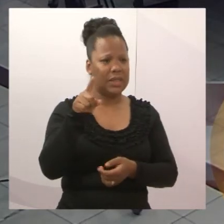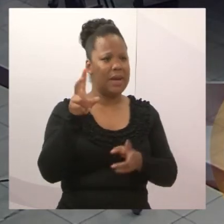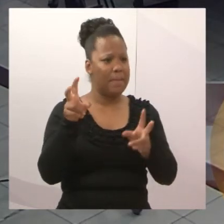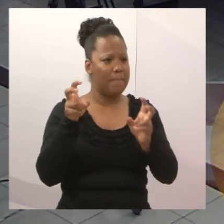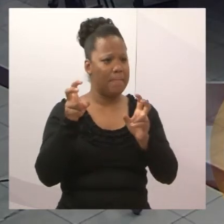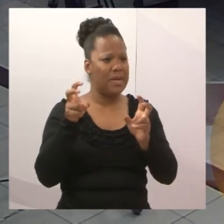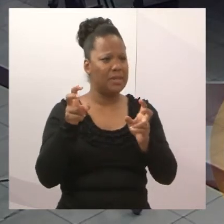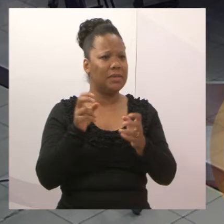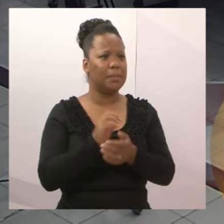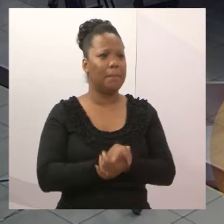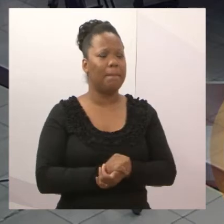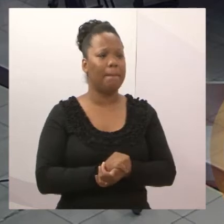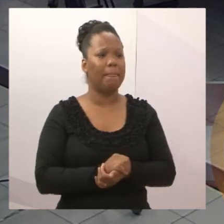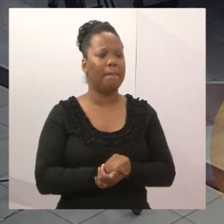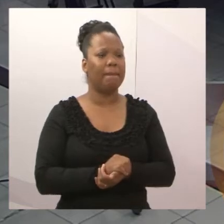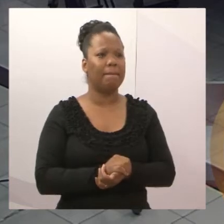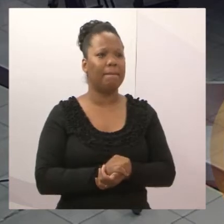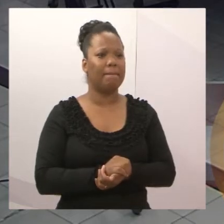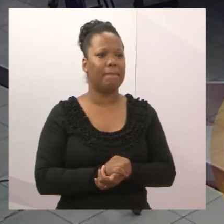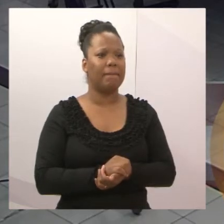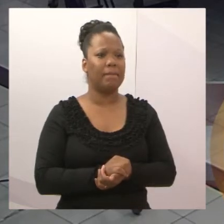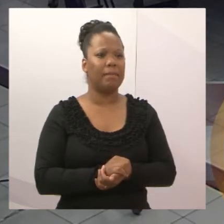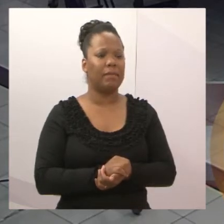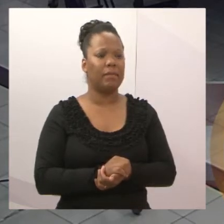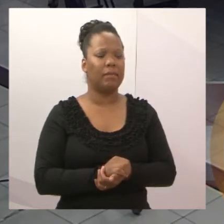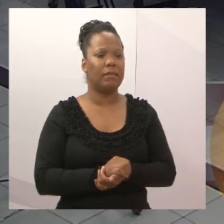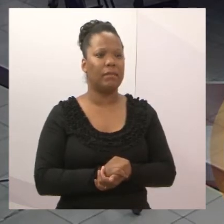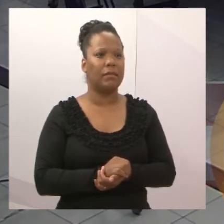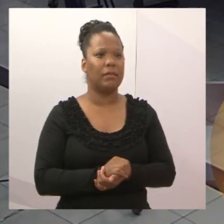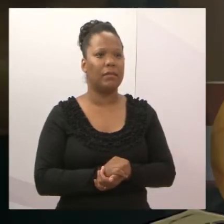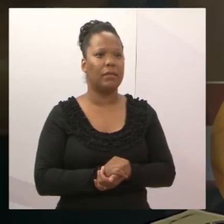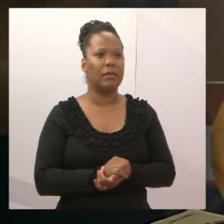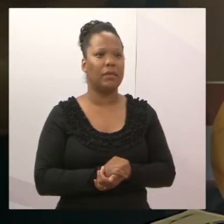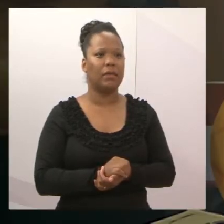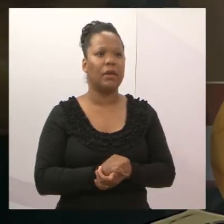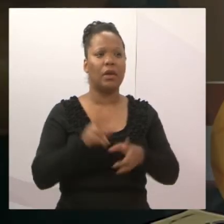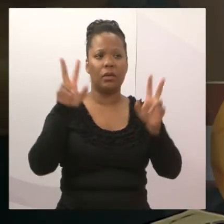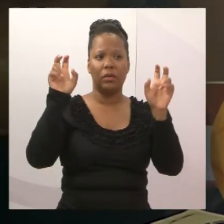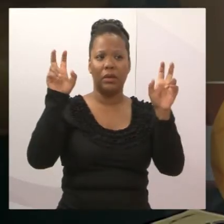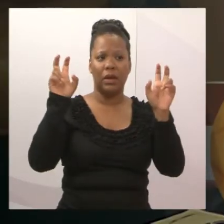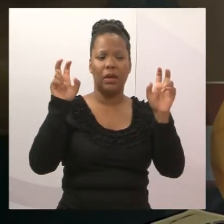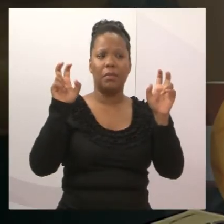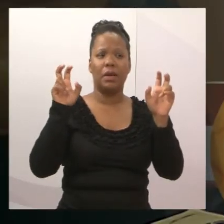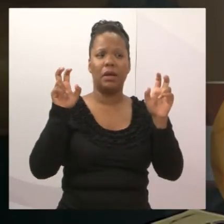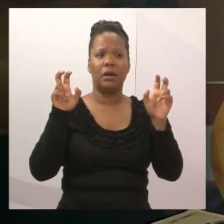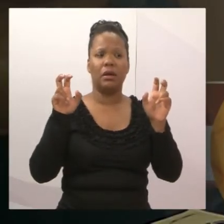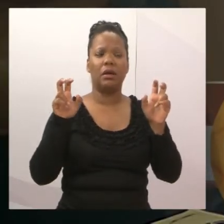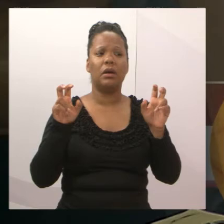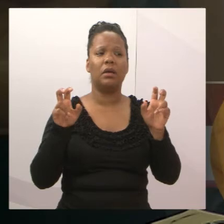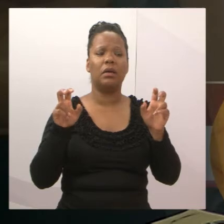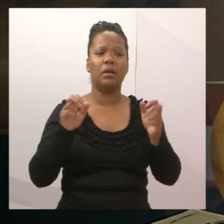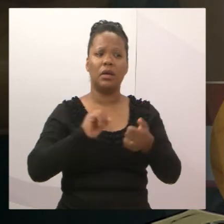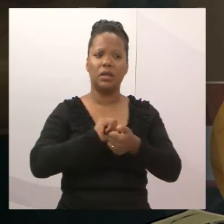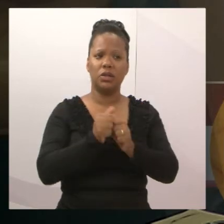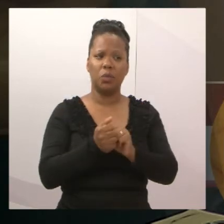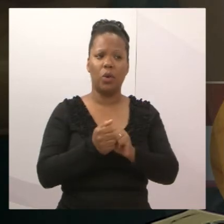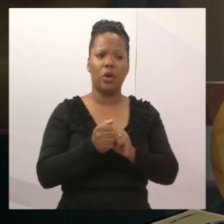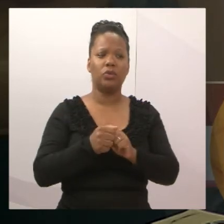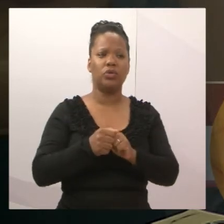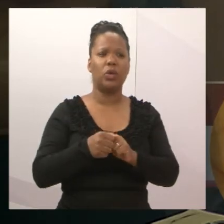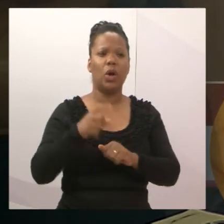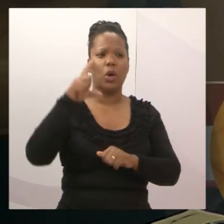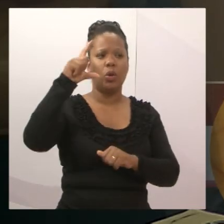aí que também caiu muito os investimentos na questão do esporte. O ano passado era um valor e esse ano reduziu